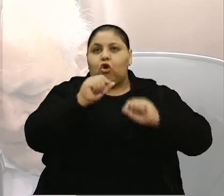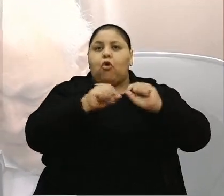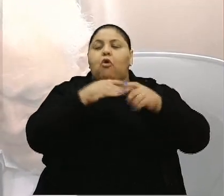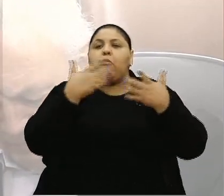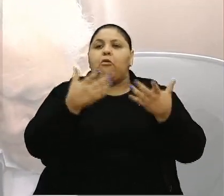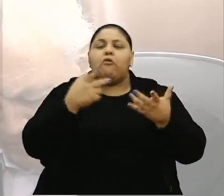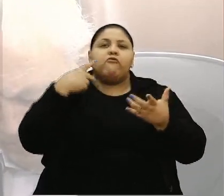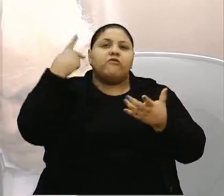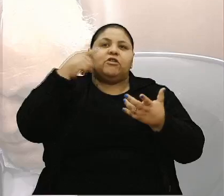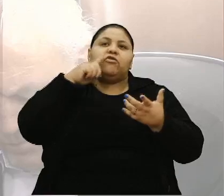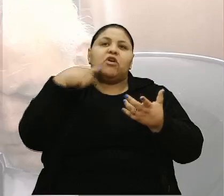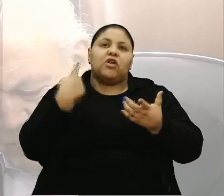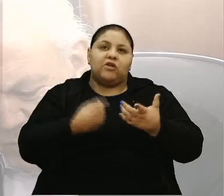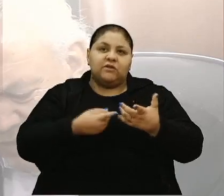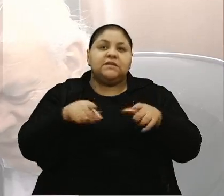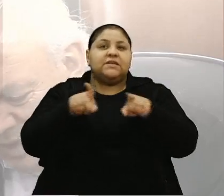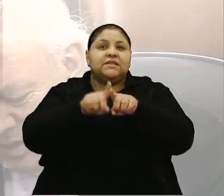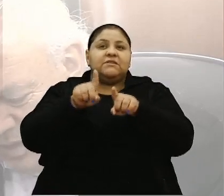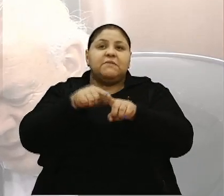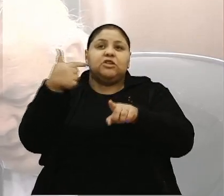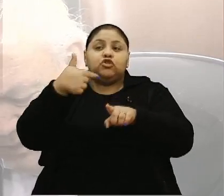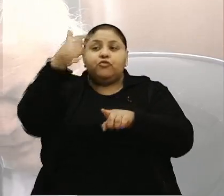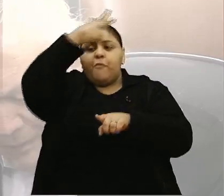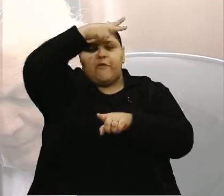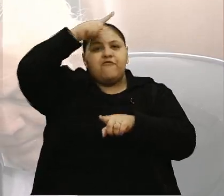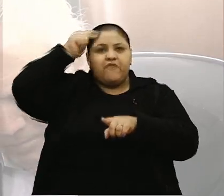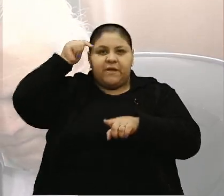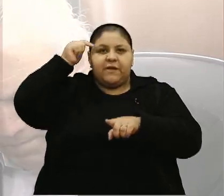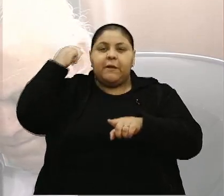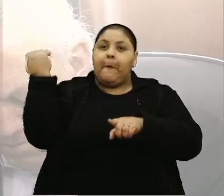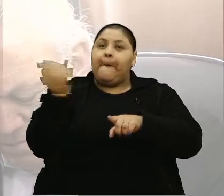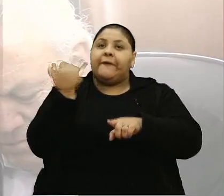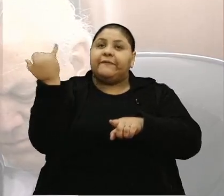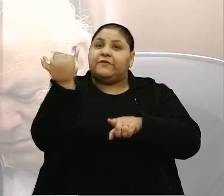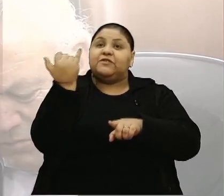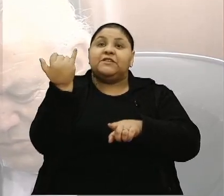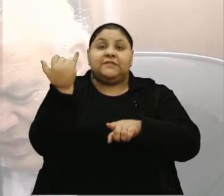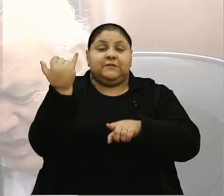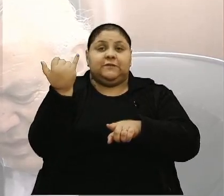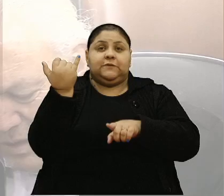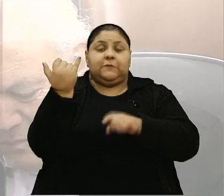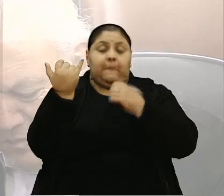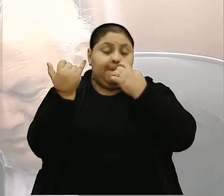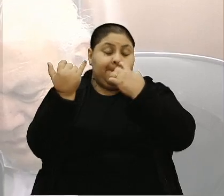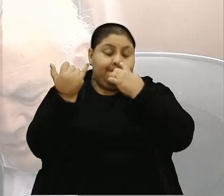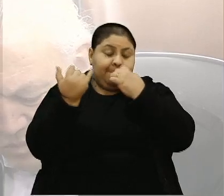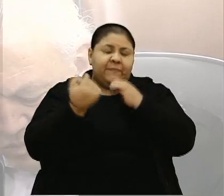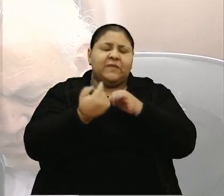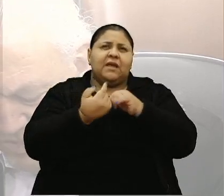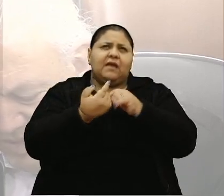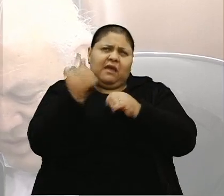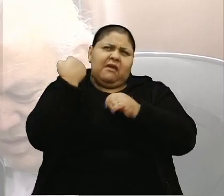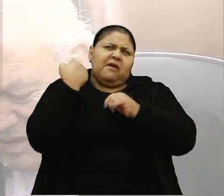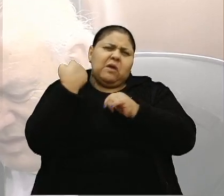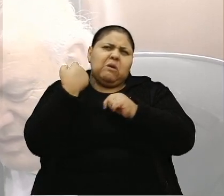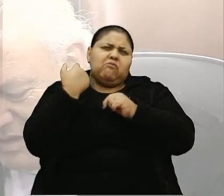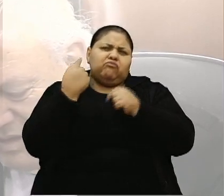Gladys, outros vereadores foram subprefeitos. A importância de a gente ter o subprefeito. E um dia eu estava lá